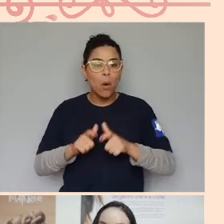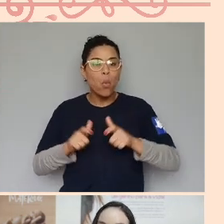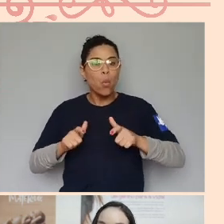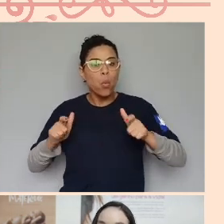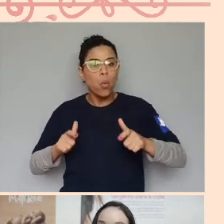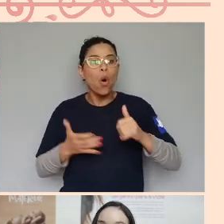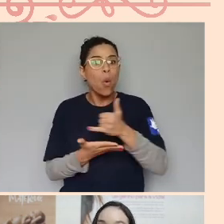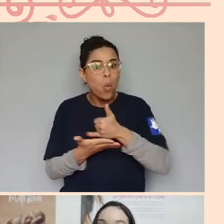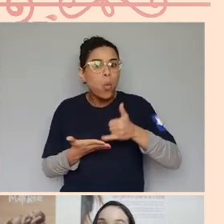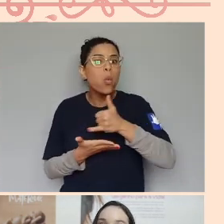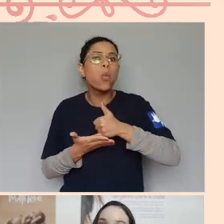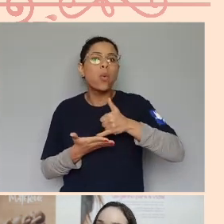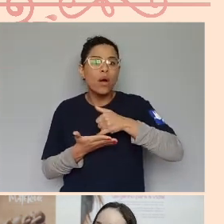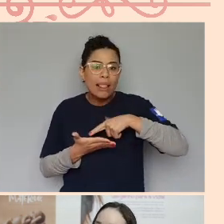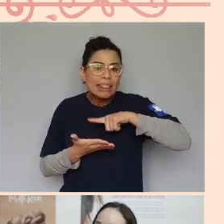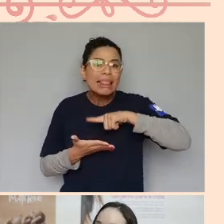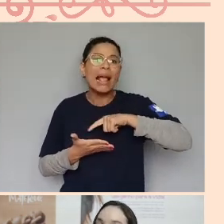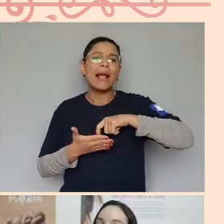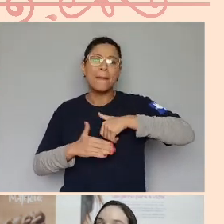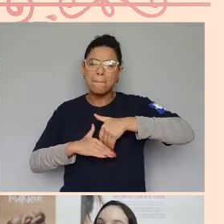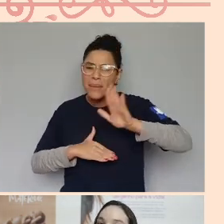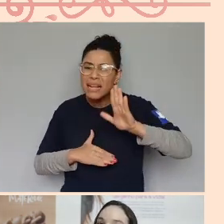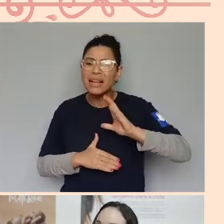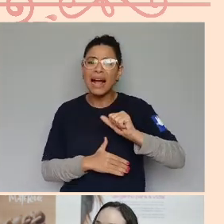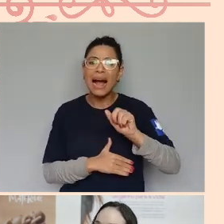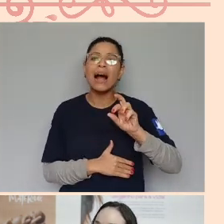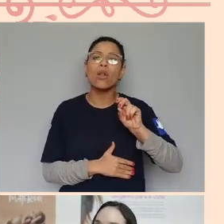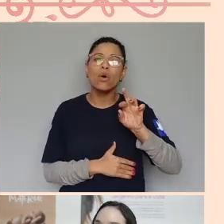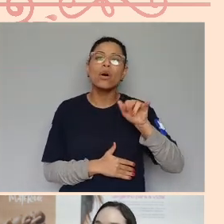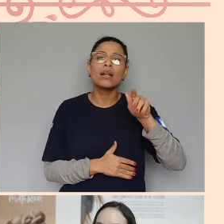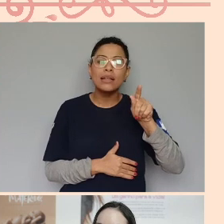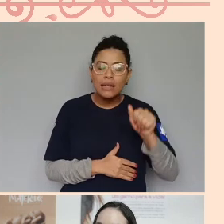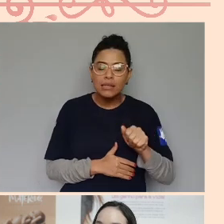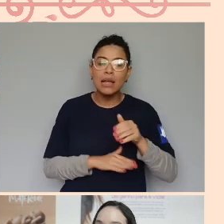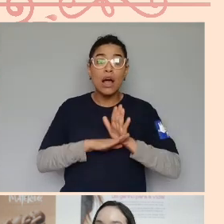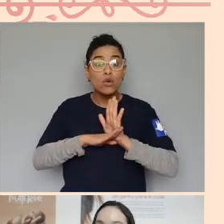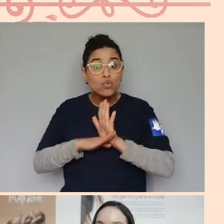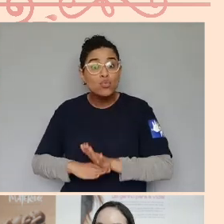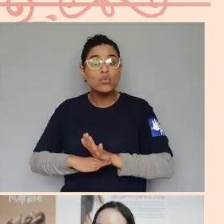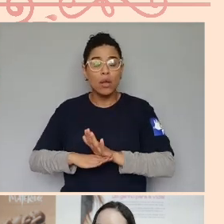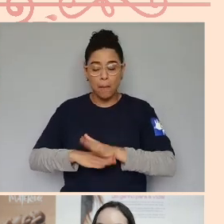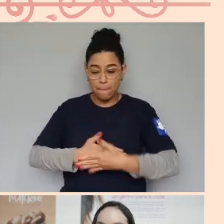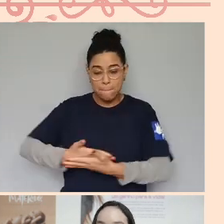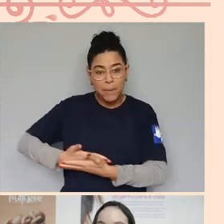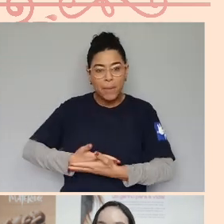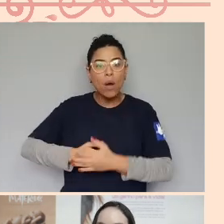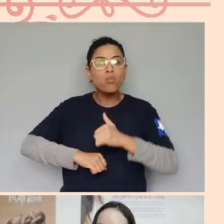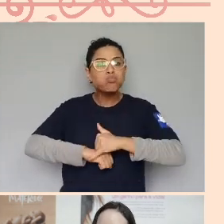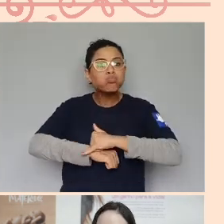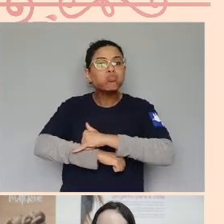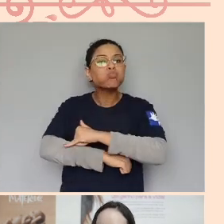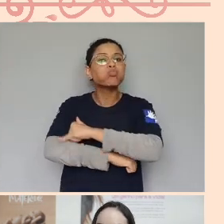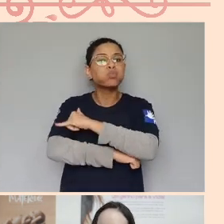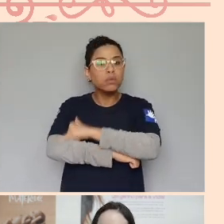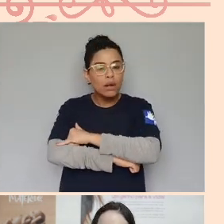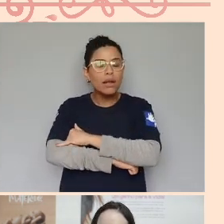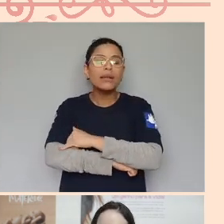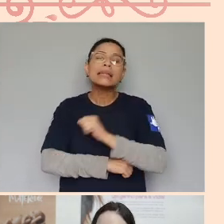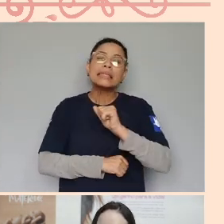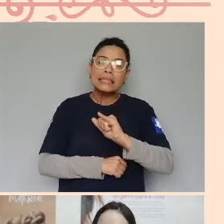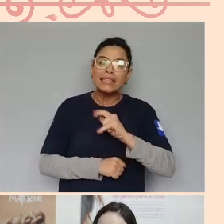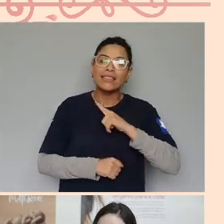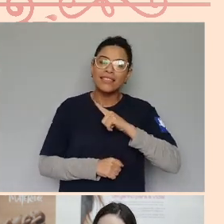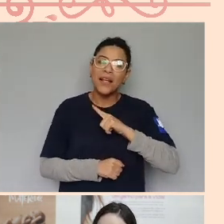aqueles leites que têm bastante caloria, que vão ajudar muito o bebê a engordar e a recuperar o peso, os bebezinhos prematuros que estão internados nas